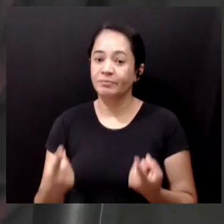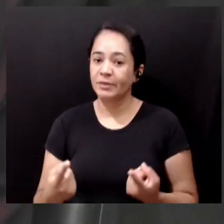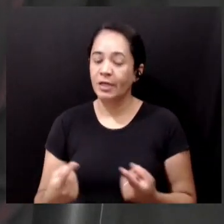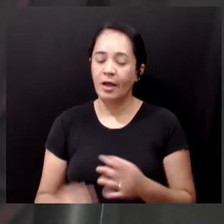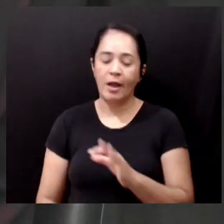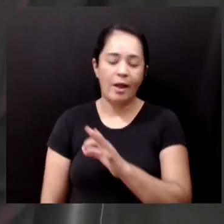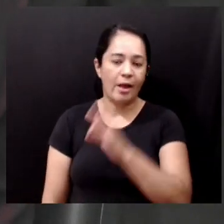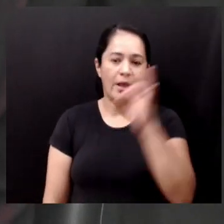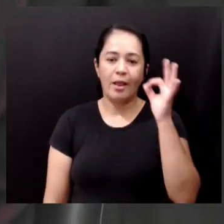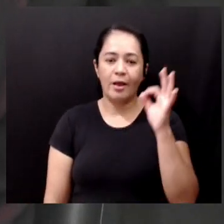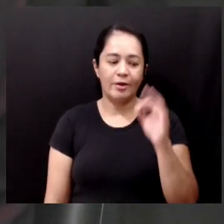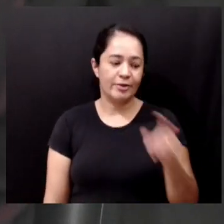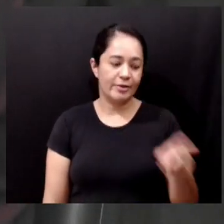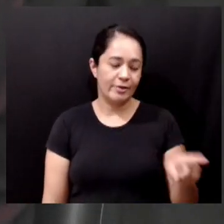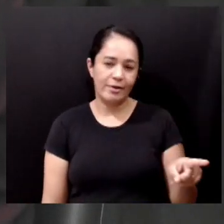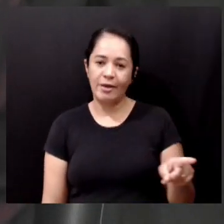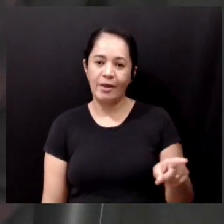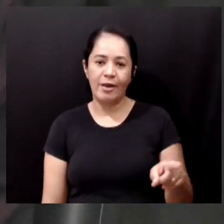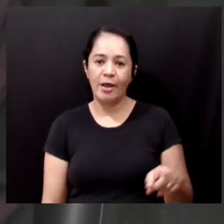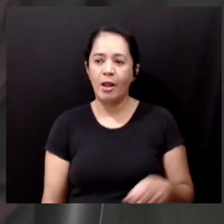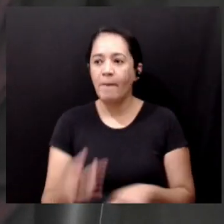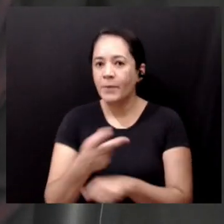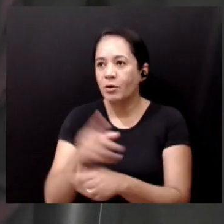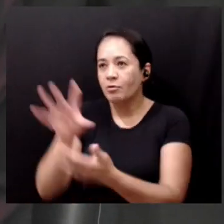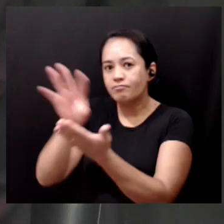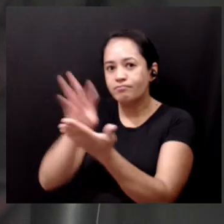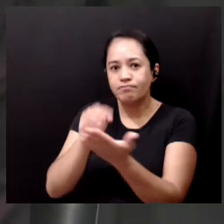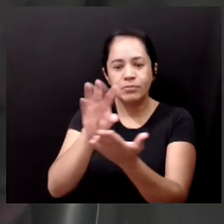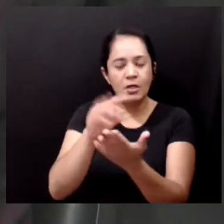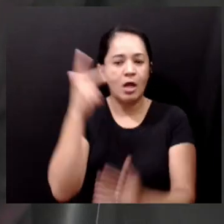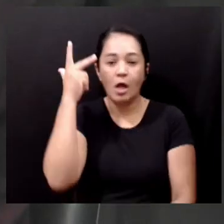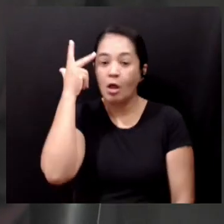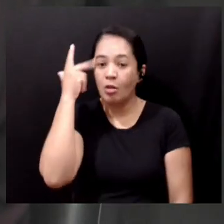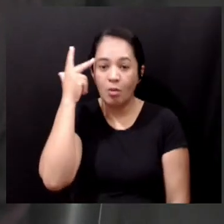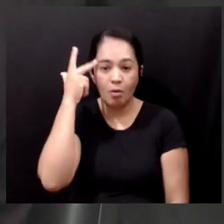é natural as meninas se espelharem no pai